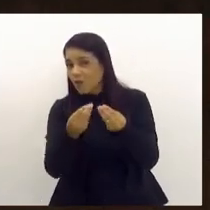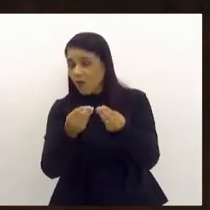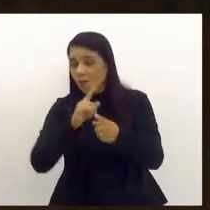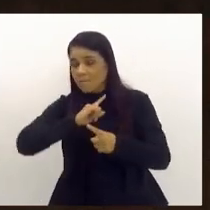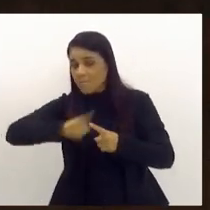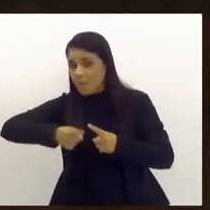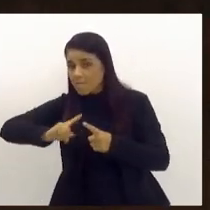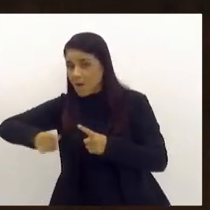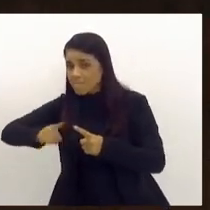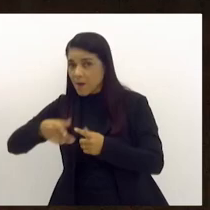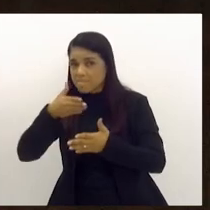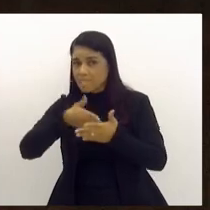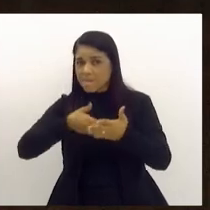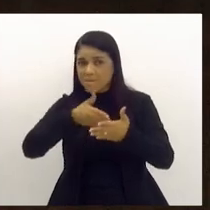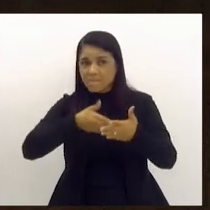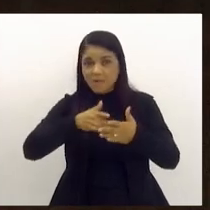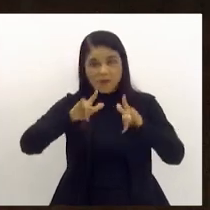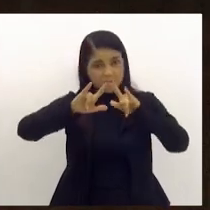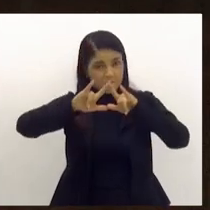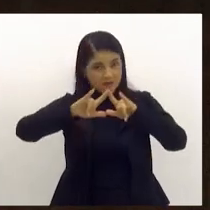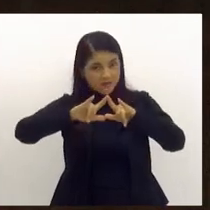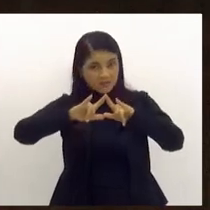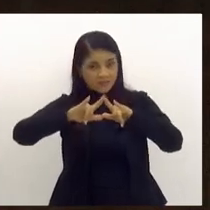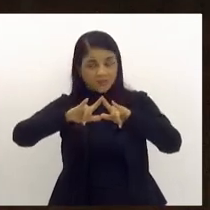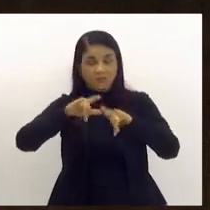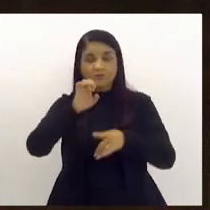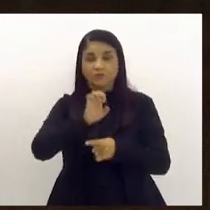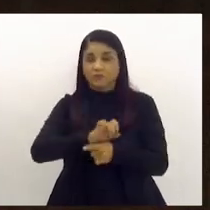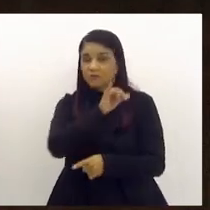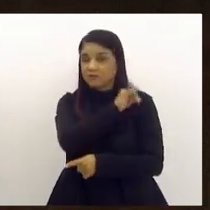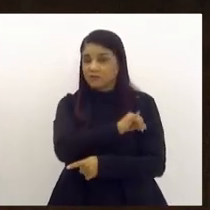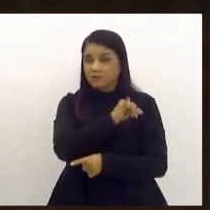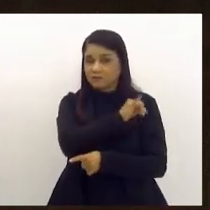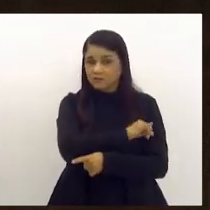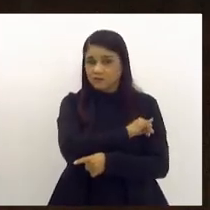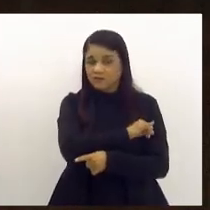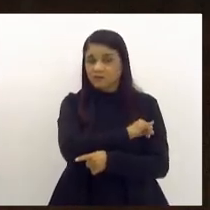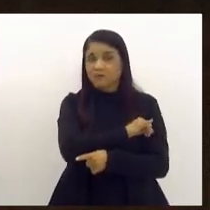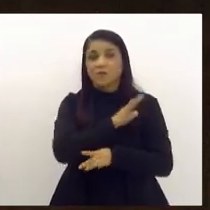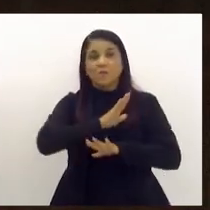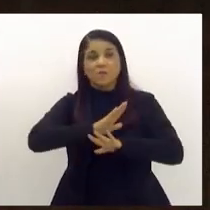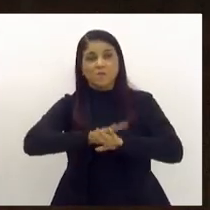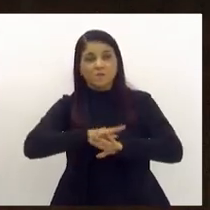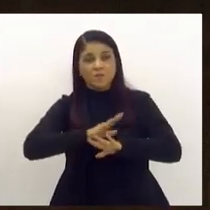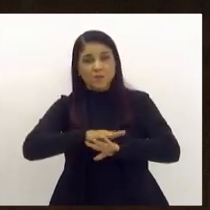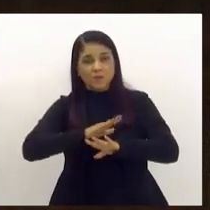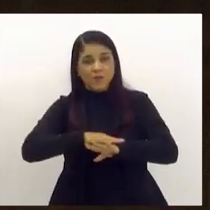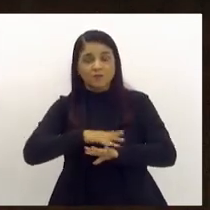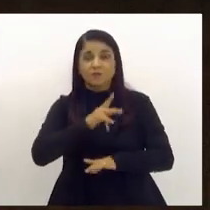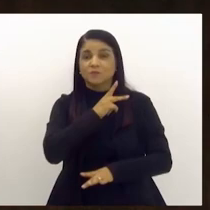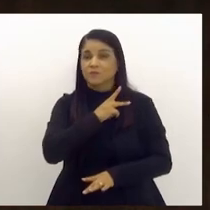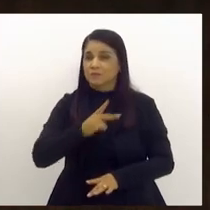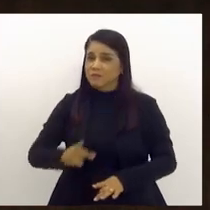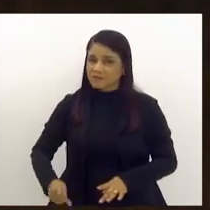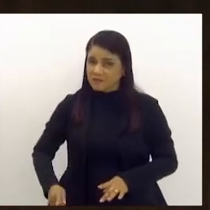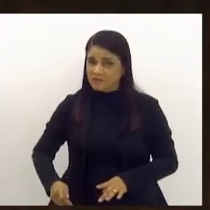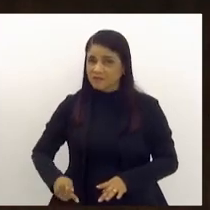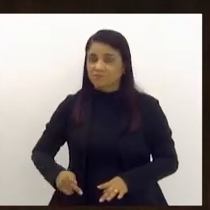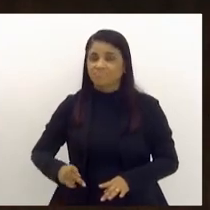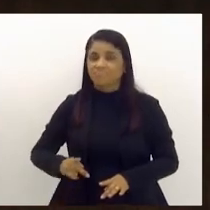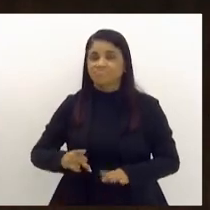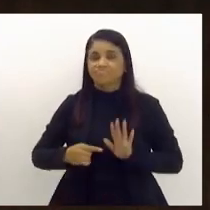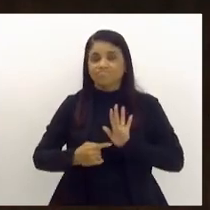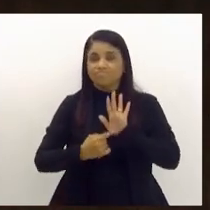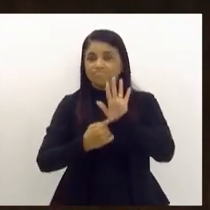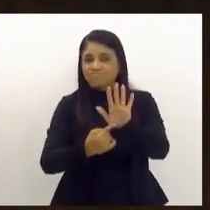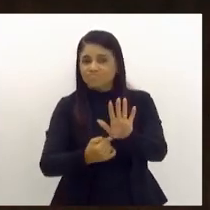coibir o poder das milícias do Estado do Rio de Janeiro, que em determinado momento, senhor presidente, foi encarado como